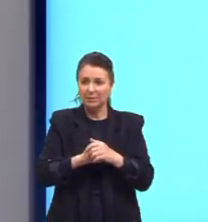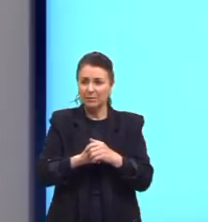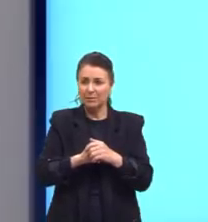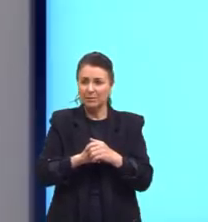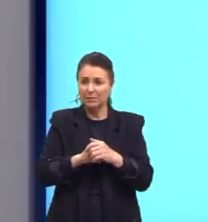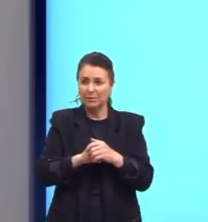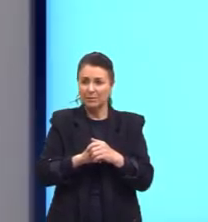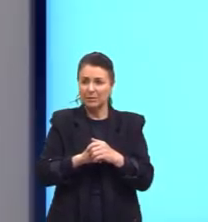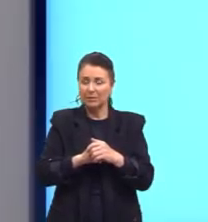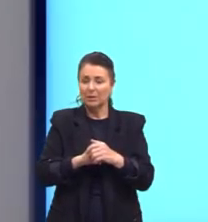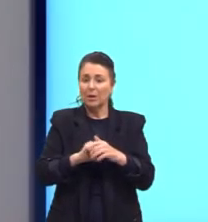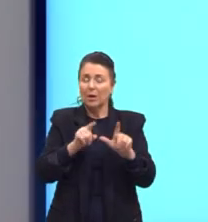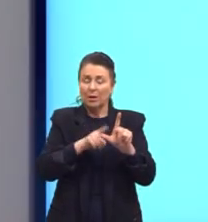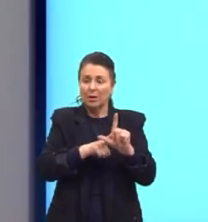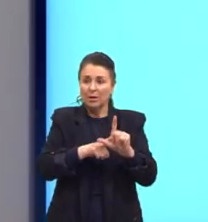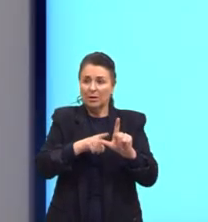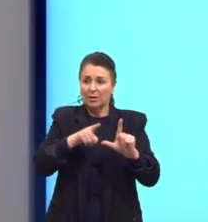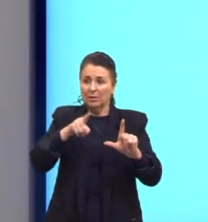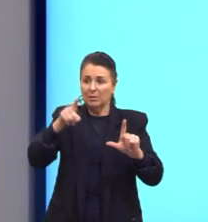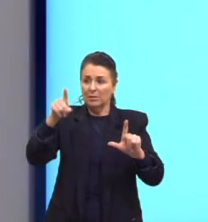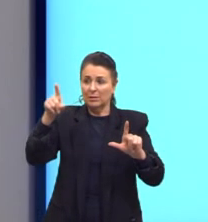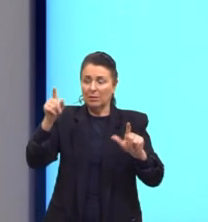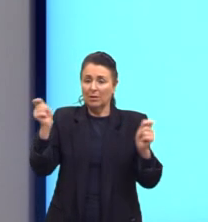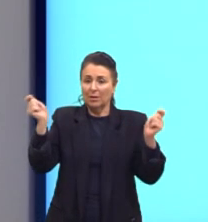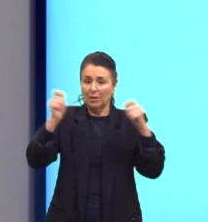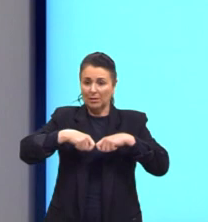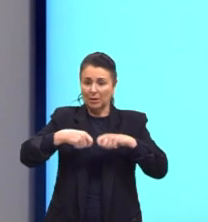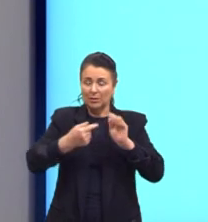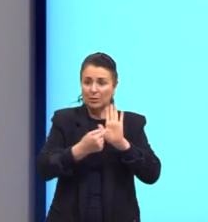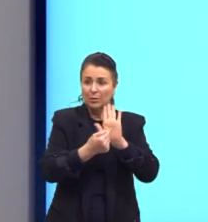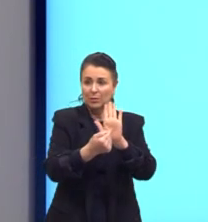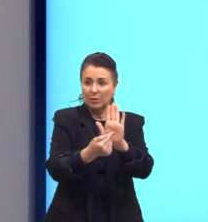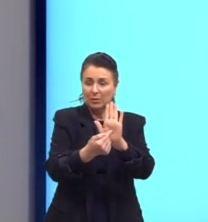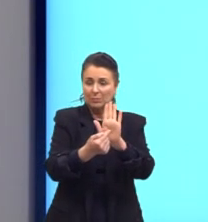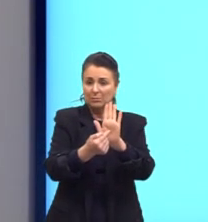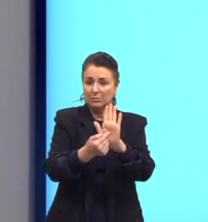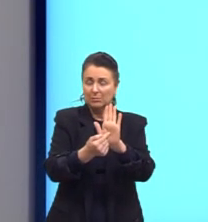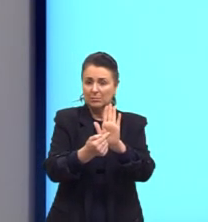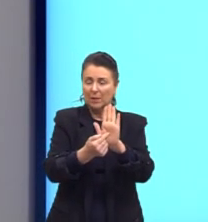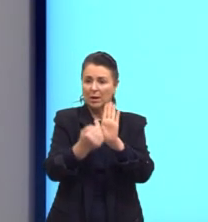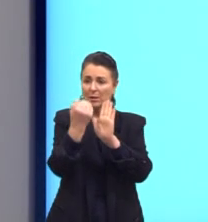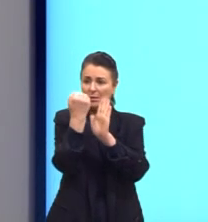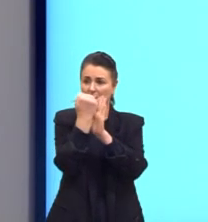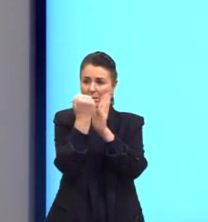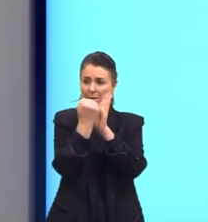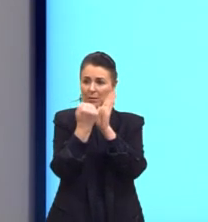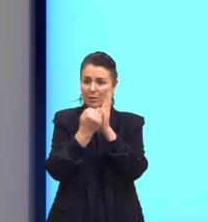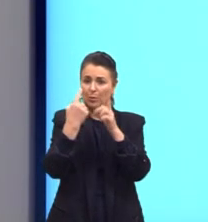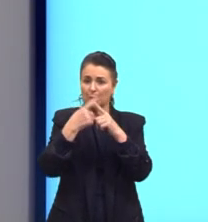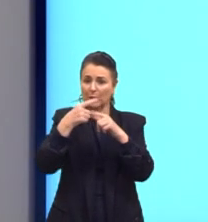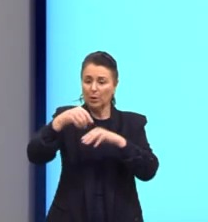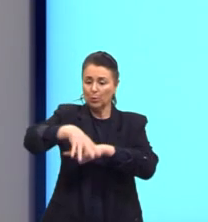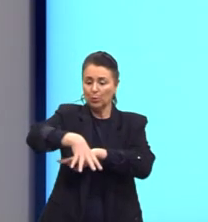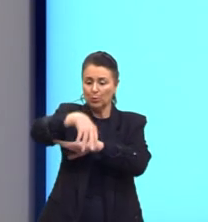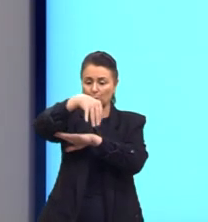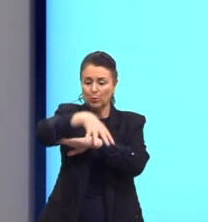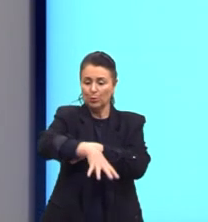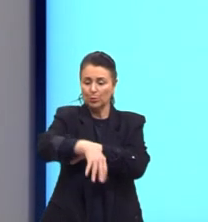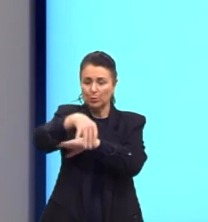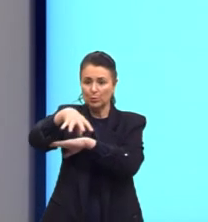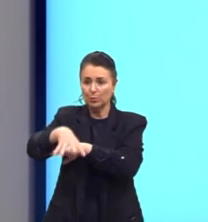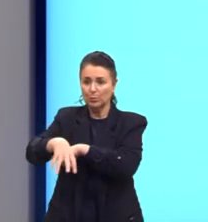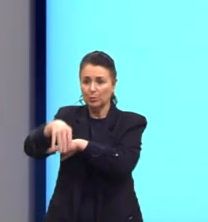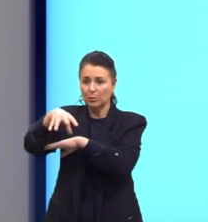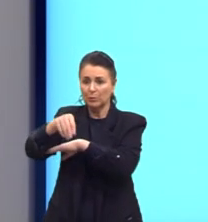e do ponto de vista evolutivo a capacidade apresentada se estabeleceu Por que os povos que que